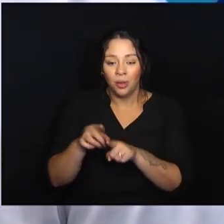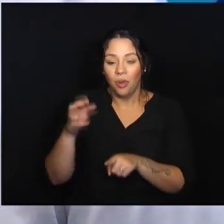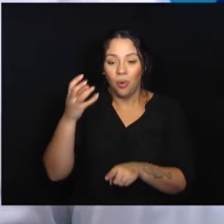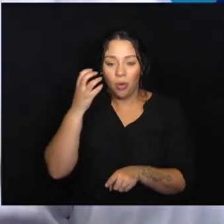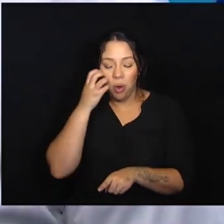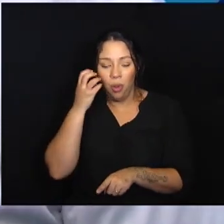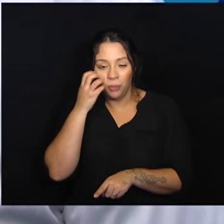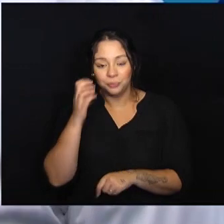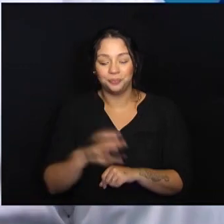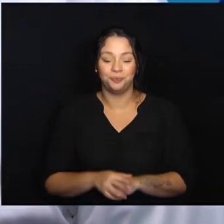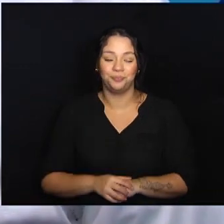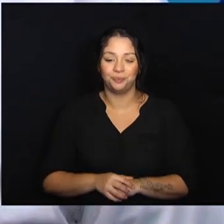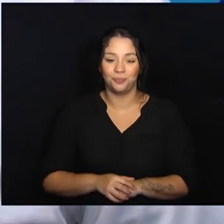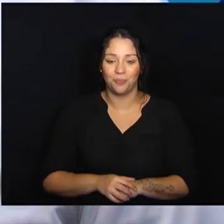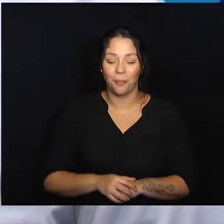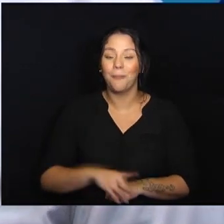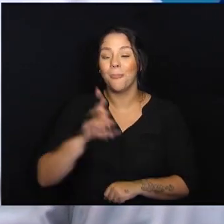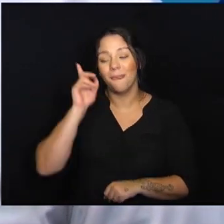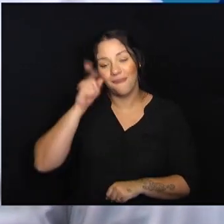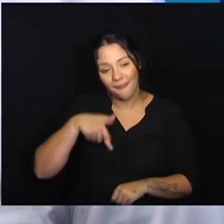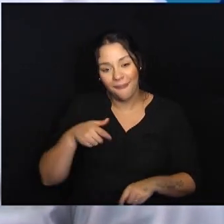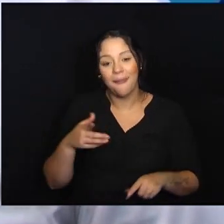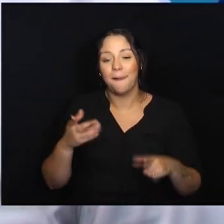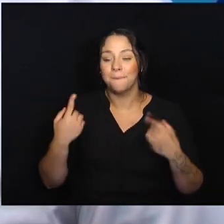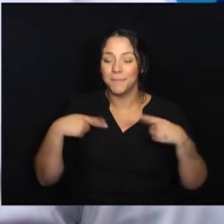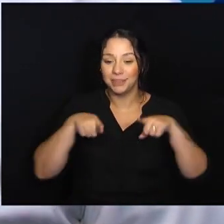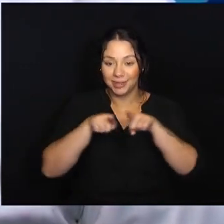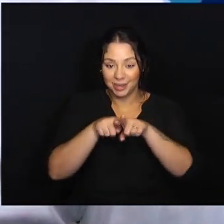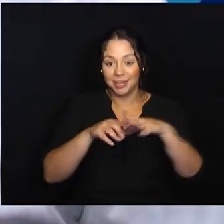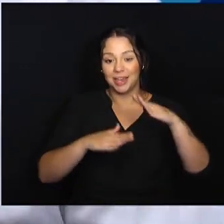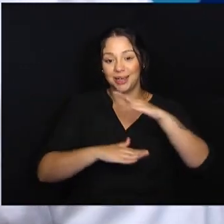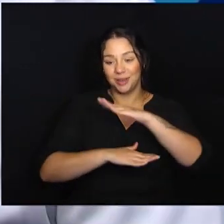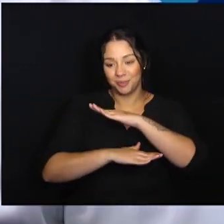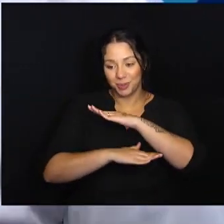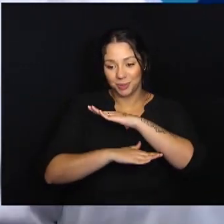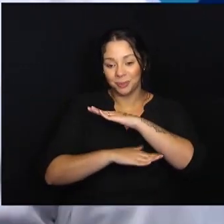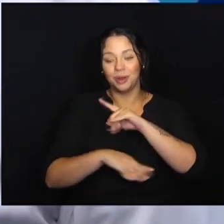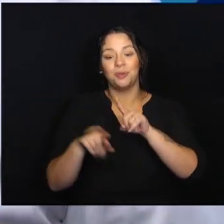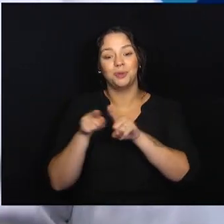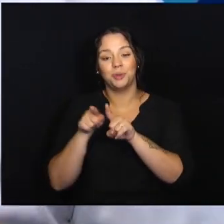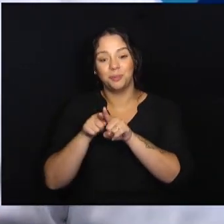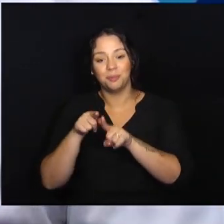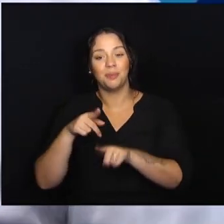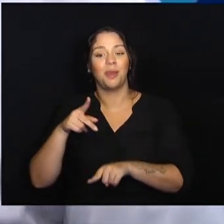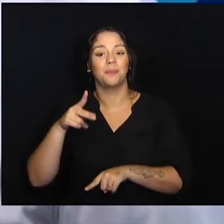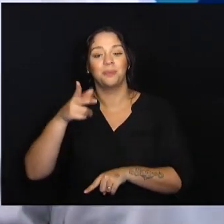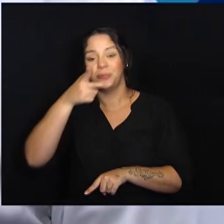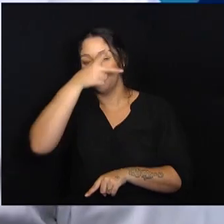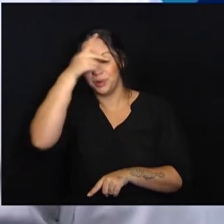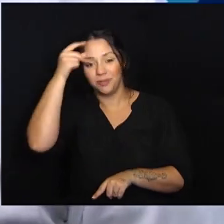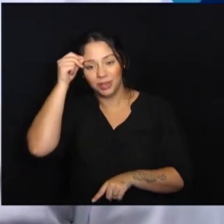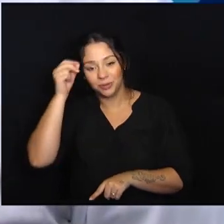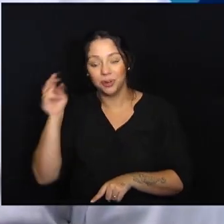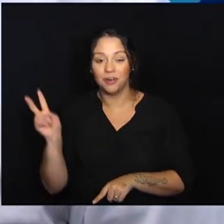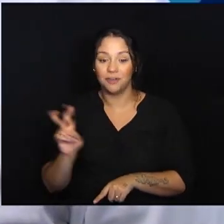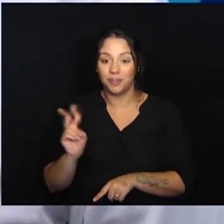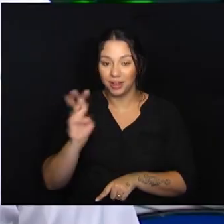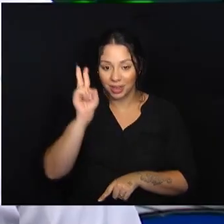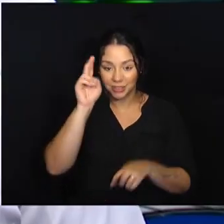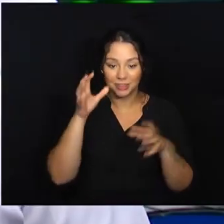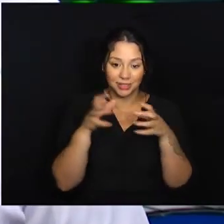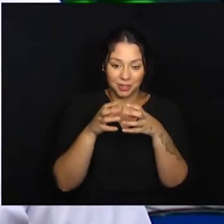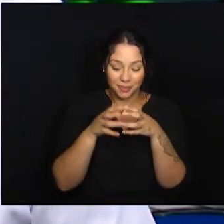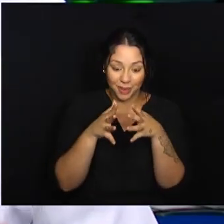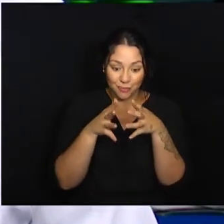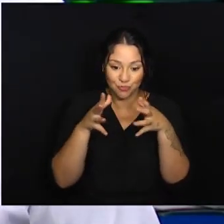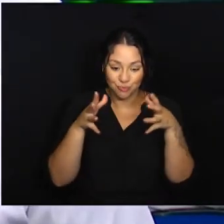uma parceria da Câmara Municipal com a Prefeitura para valorizar as comunidades e ampliar as oportunidades.